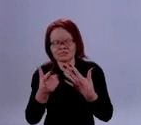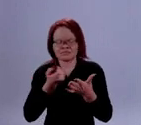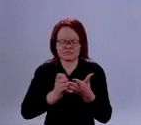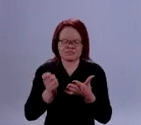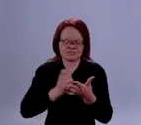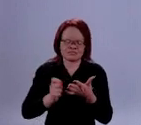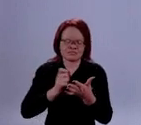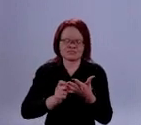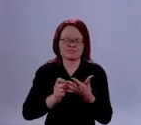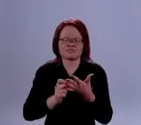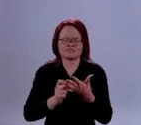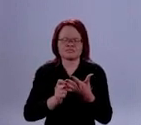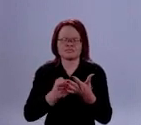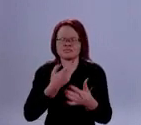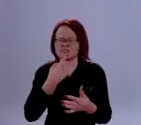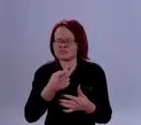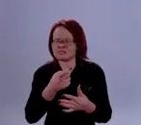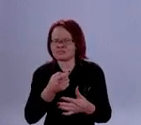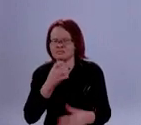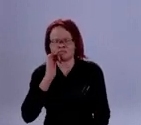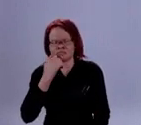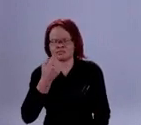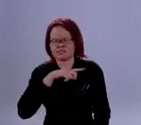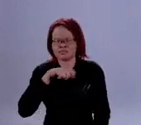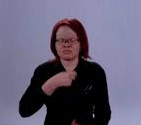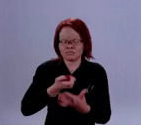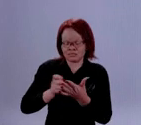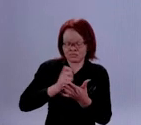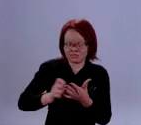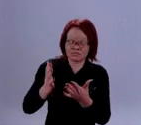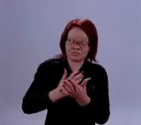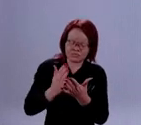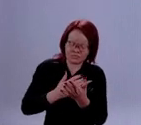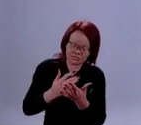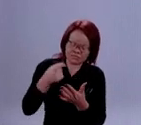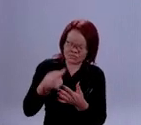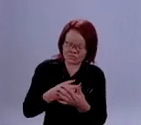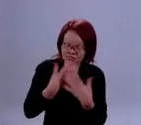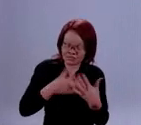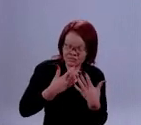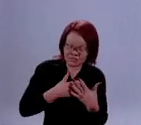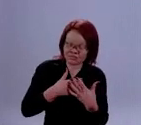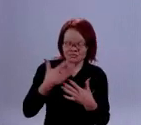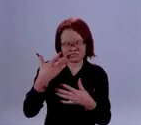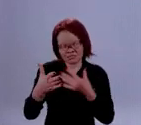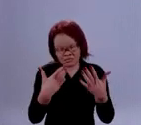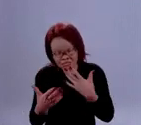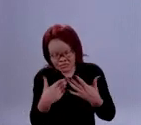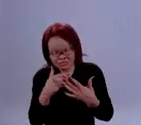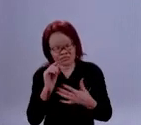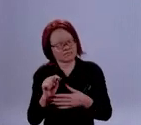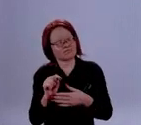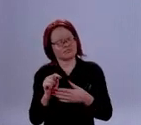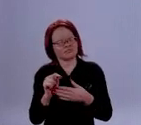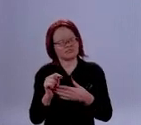diário por escrito quer dizer onde nós escrevemos um diário nós falamos com o